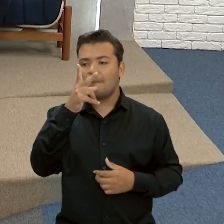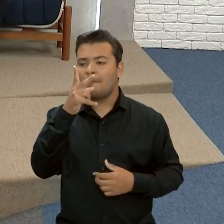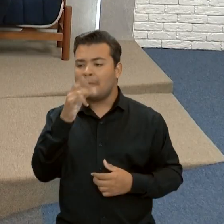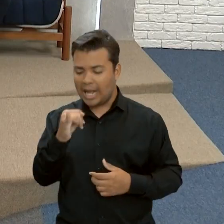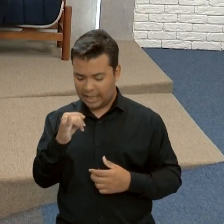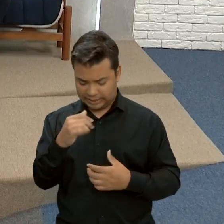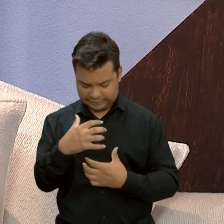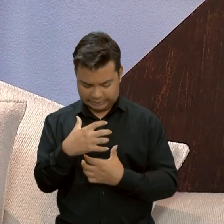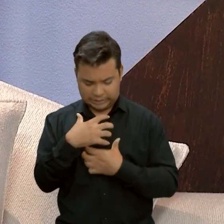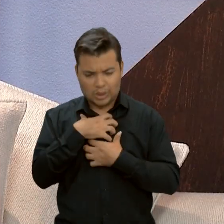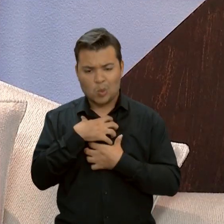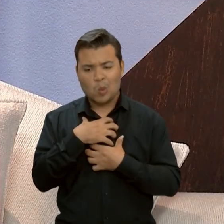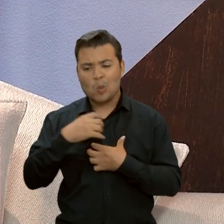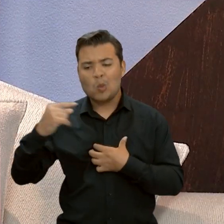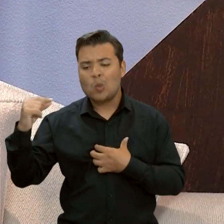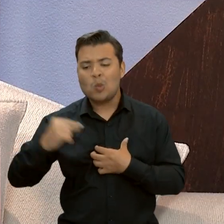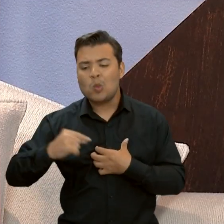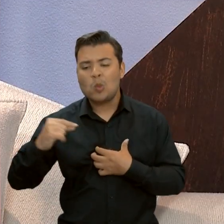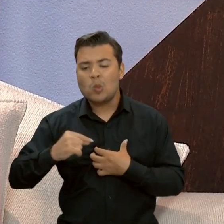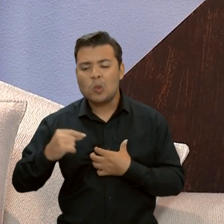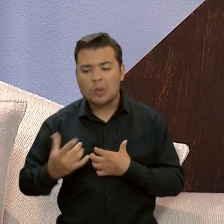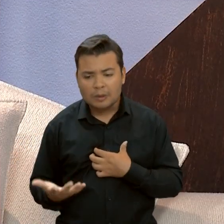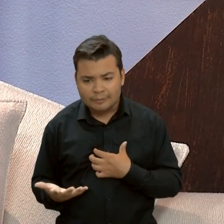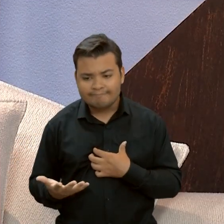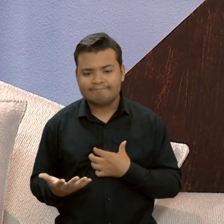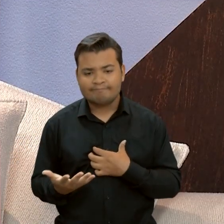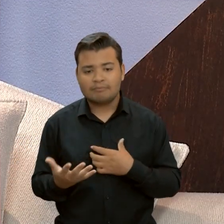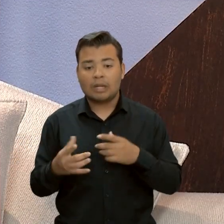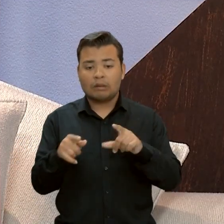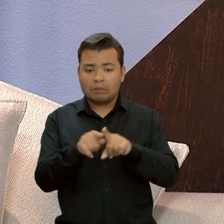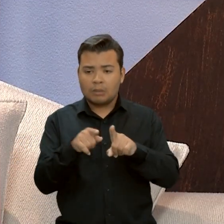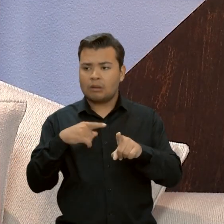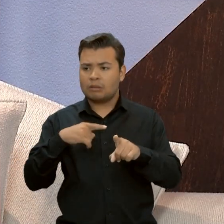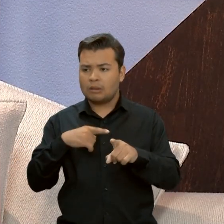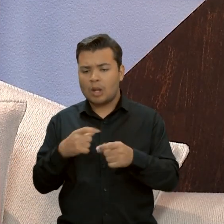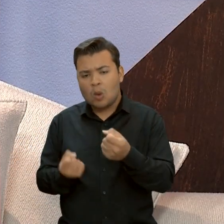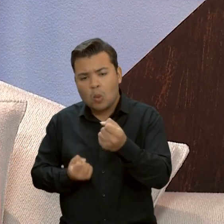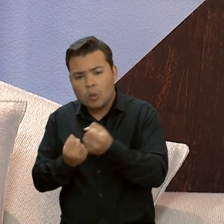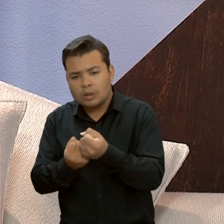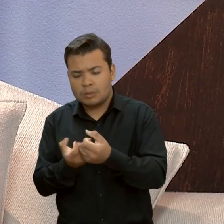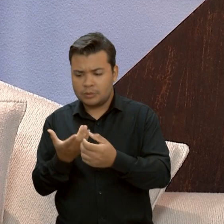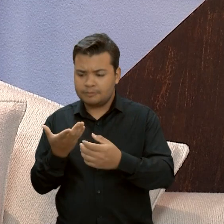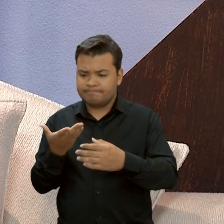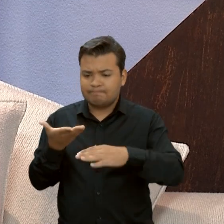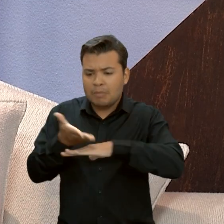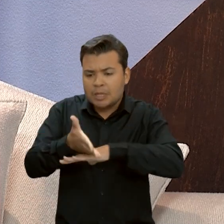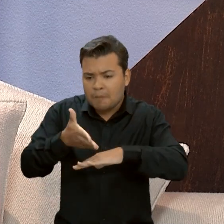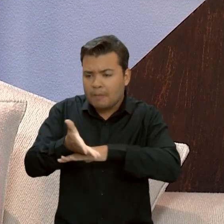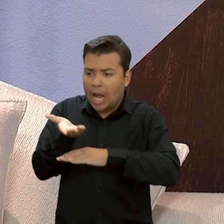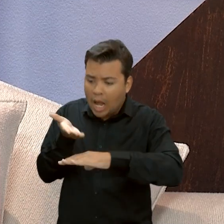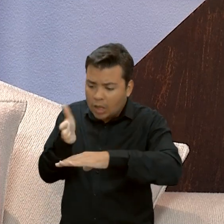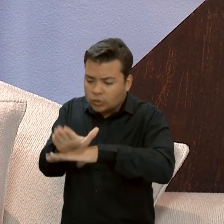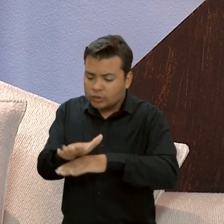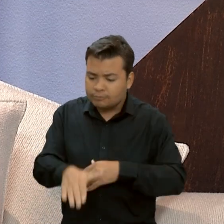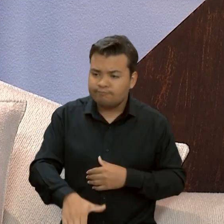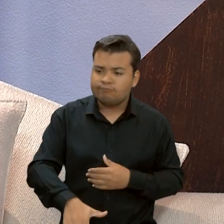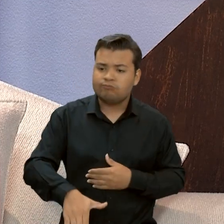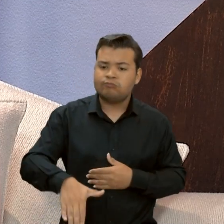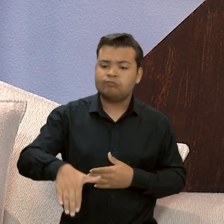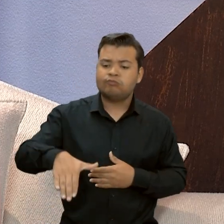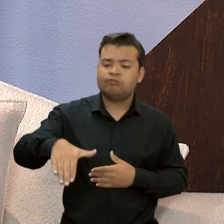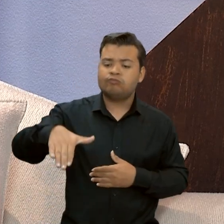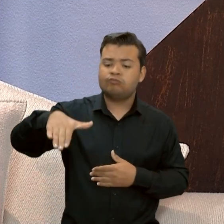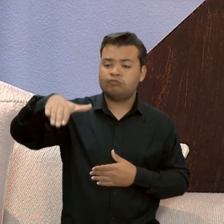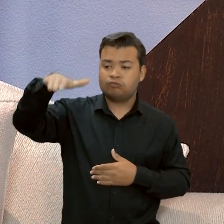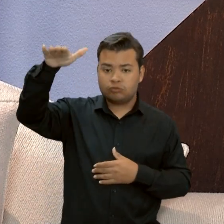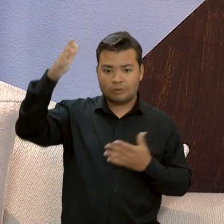e qual o sentido de contribuir, de participar na formação de uma criança? Como o Renan aqui, ele